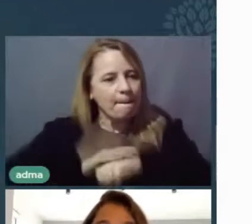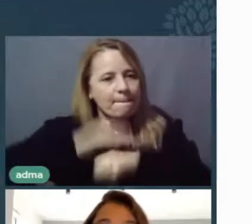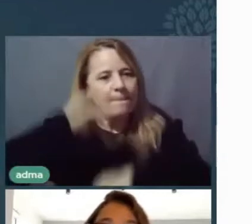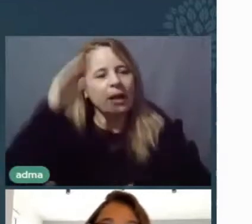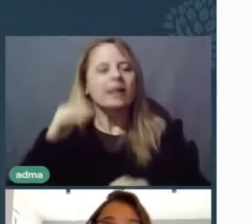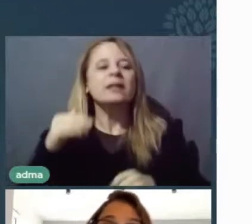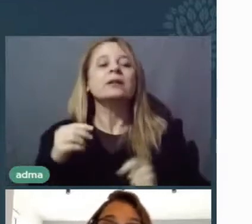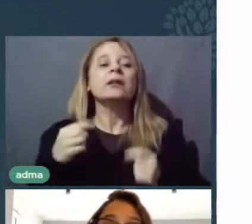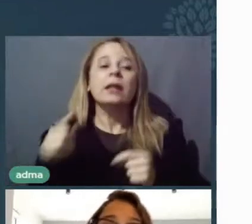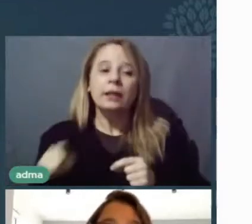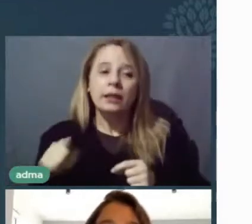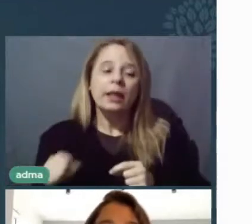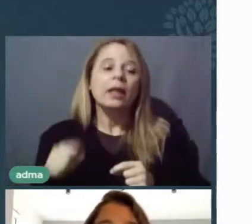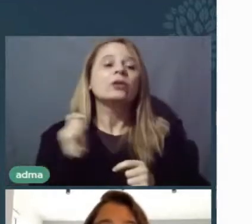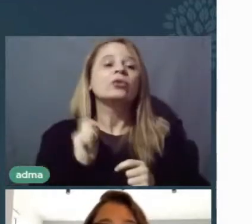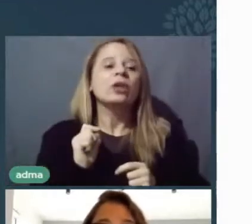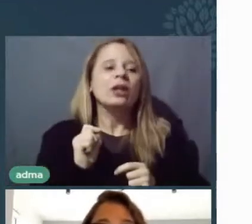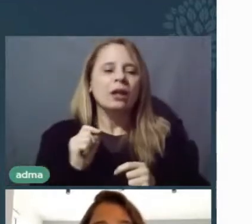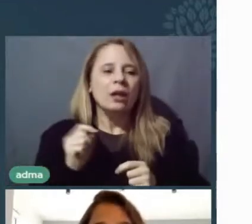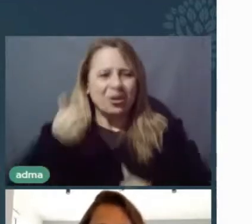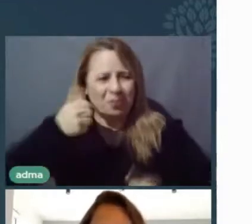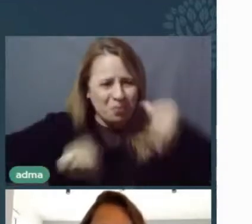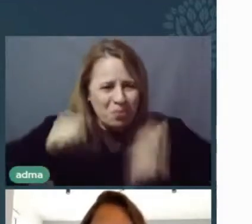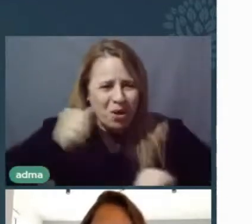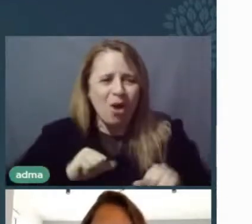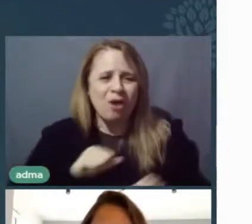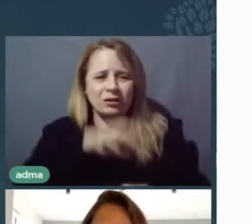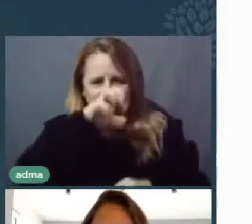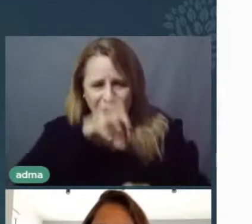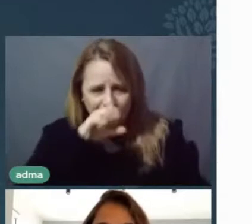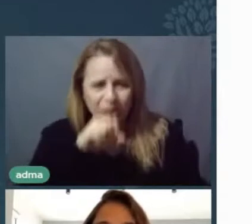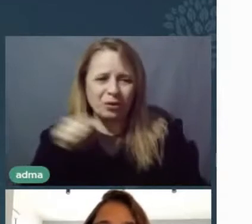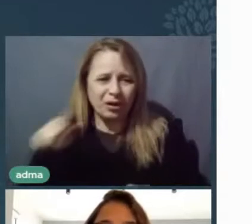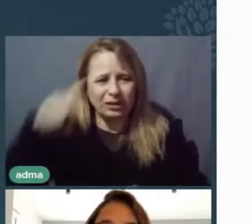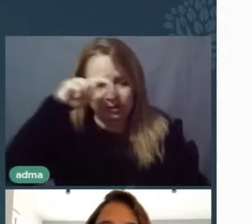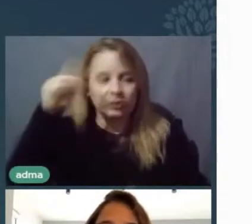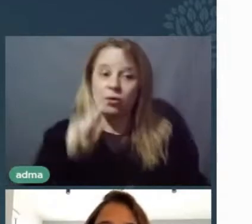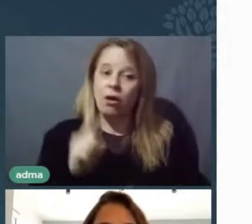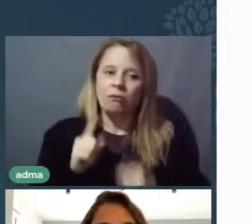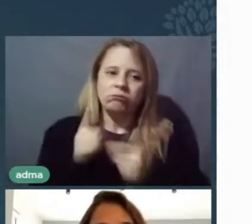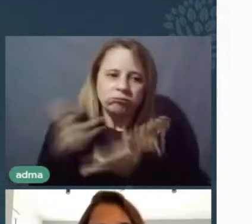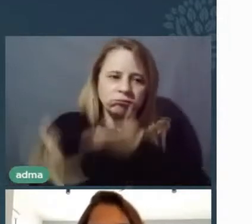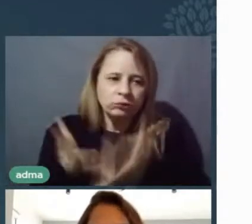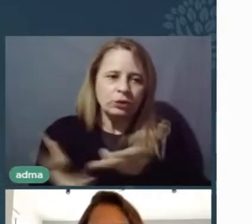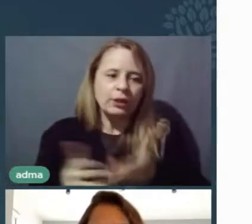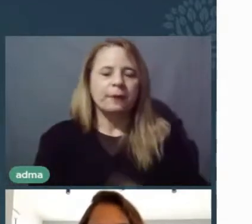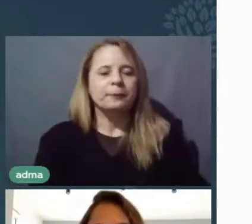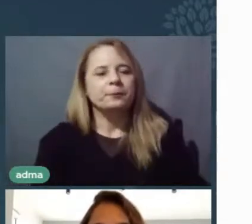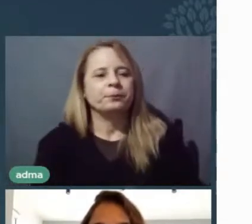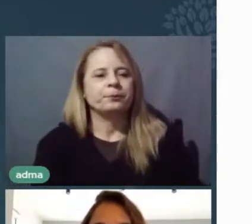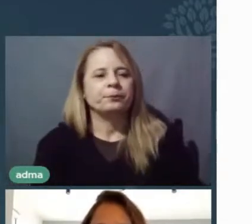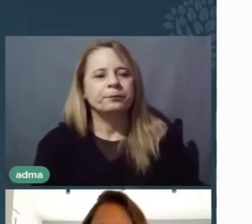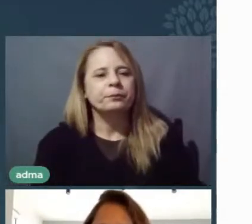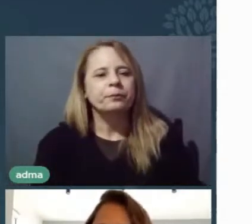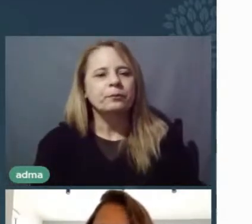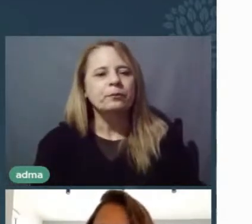quantidade de exercício, sem que eles tenham crise, sem que eles tenham dificuldade de executar. Apenas para ficar um pouco mais